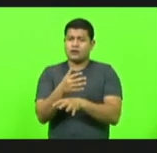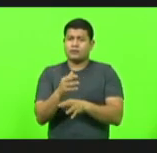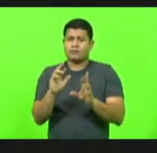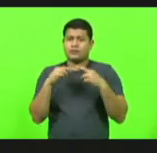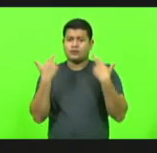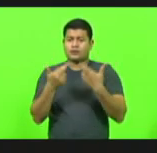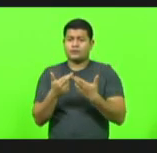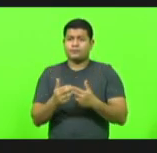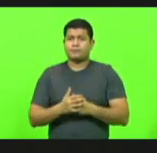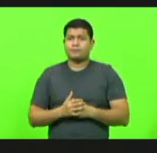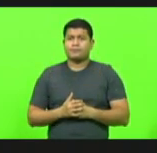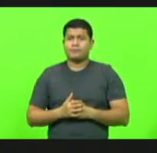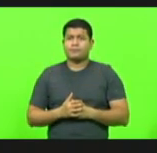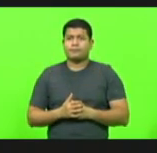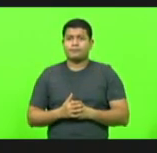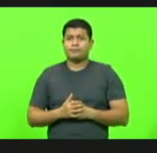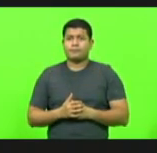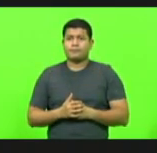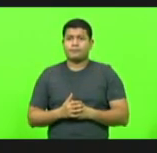tá?